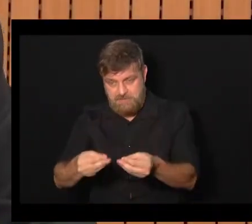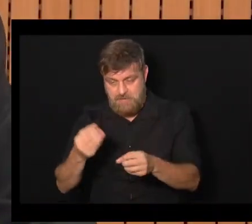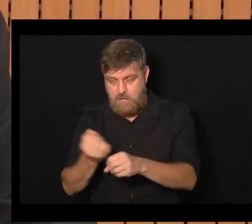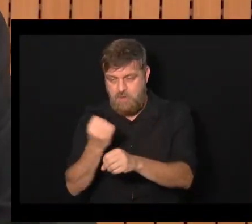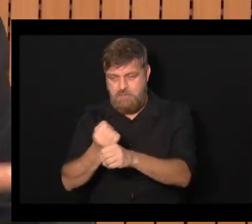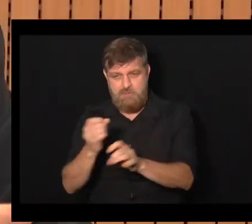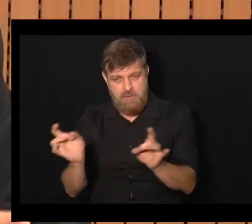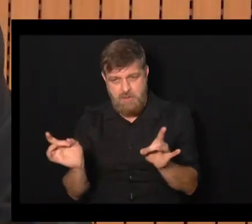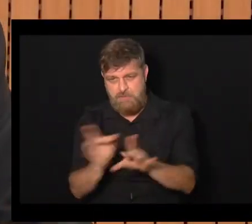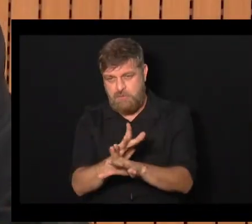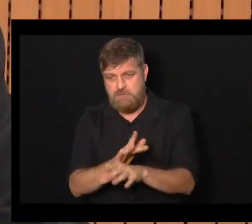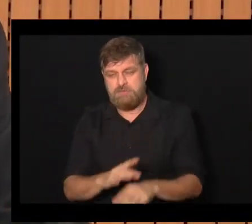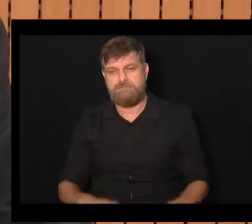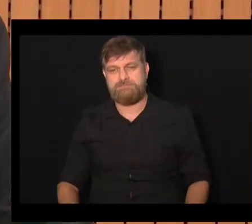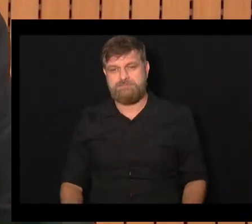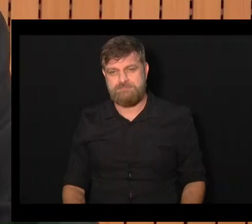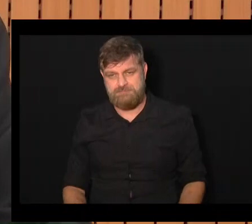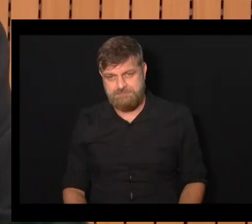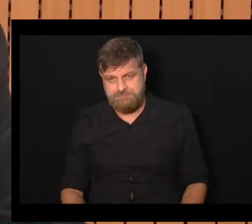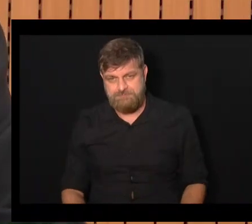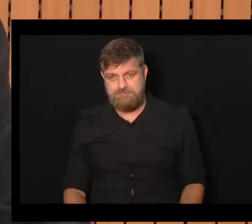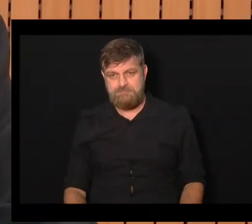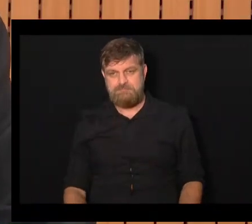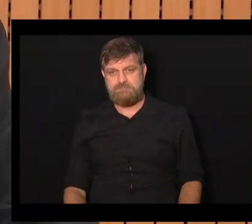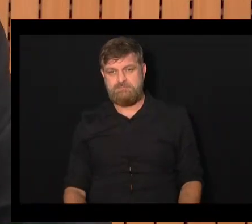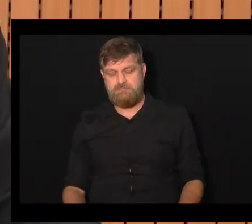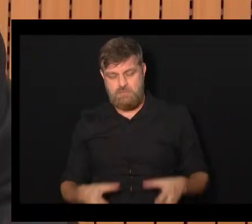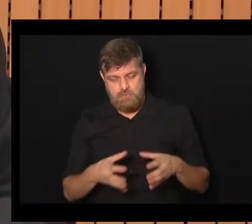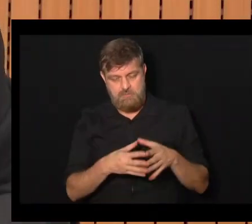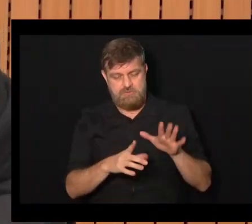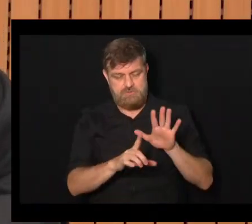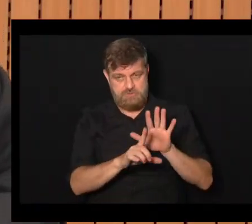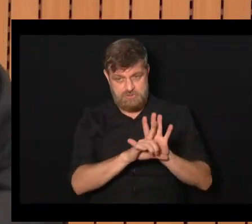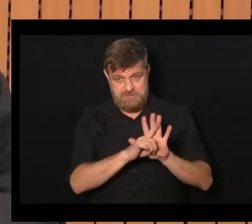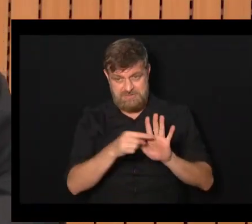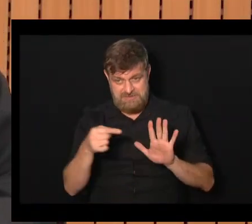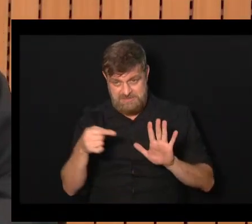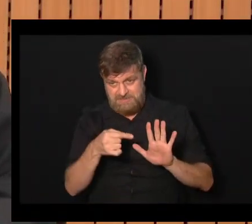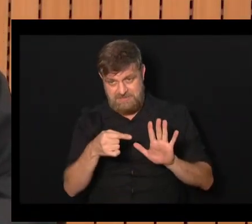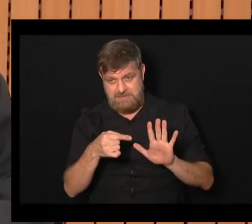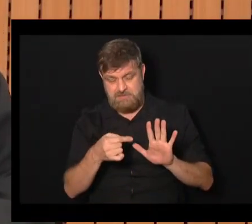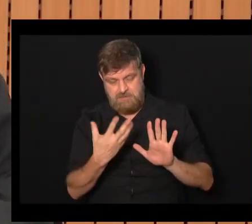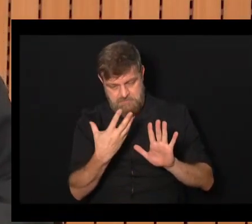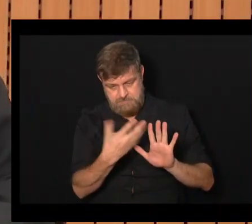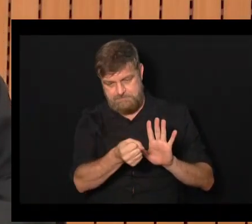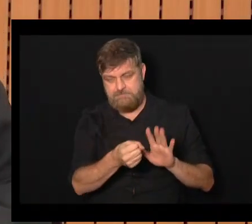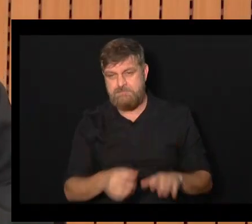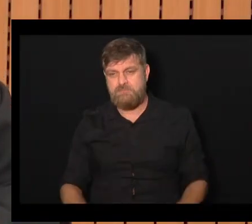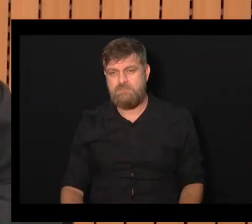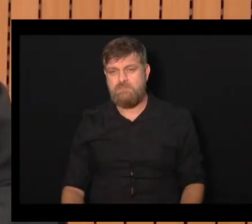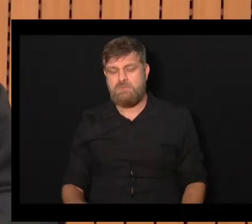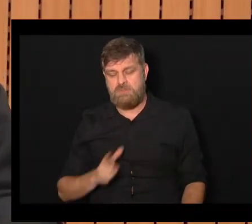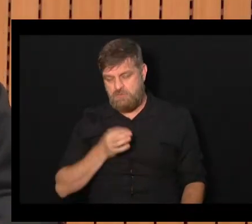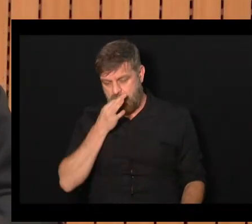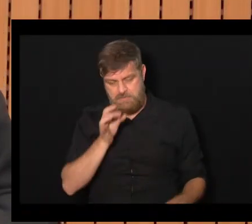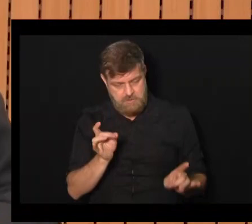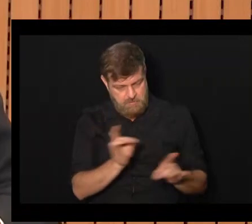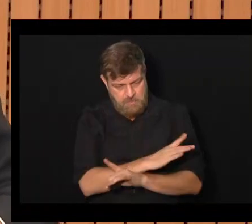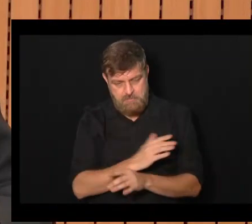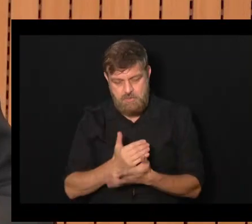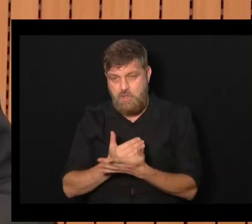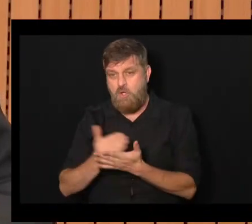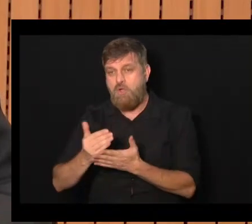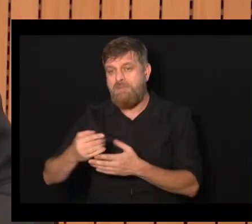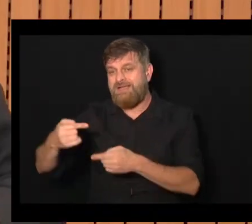obra à efetiva recuperação do bem tombado. Parecer da Comissão de Constituição e Legalidade favorável. Comparecer ao